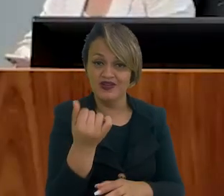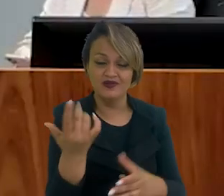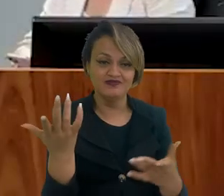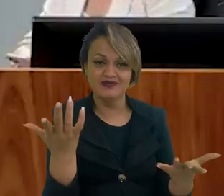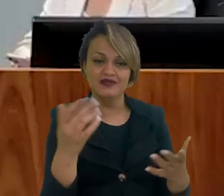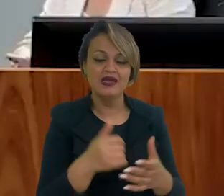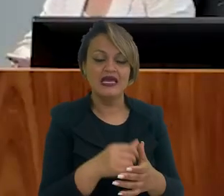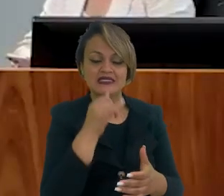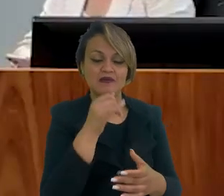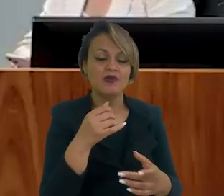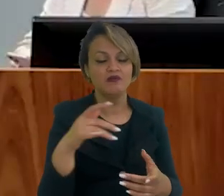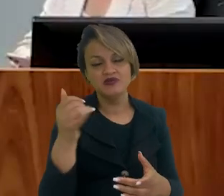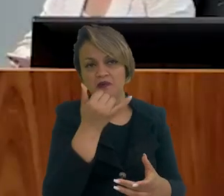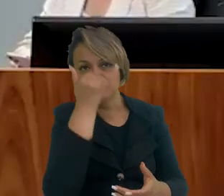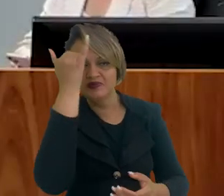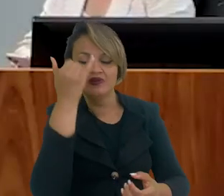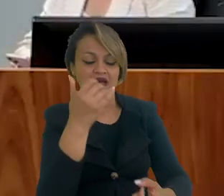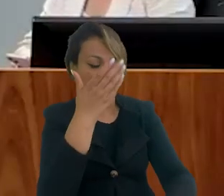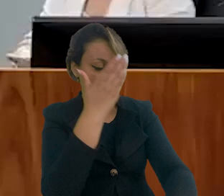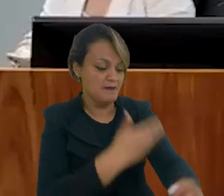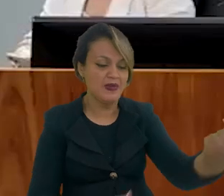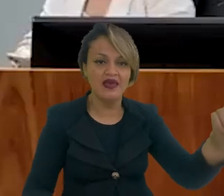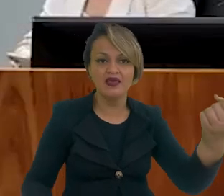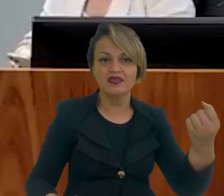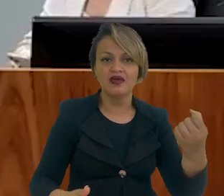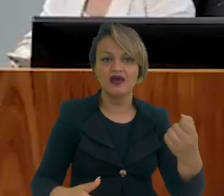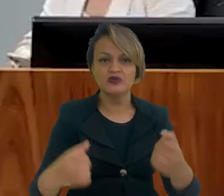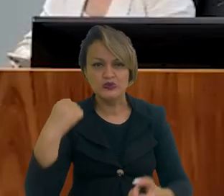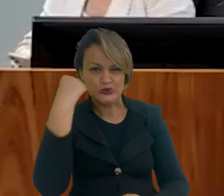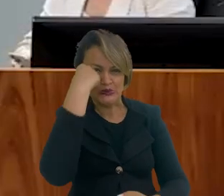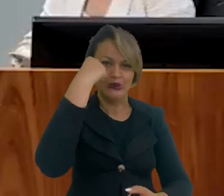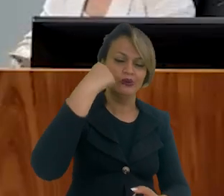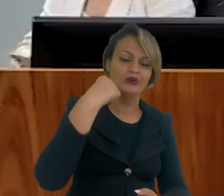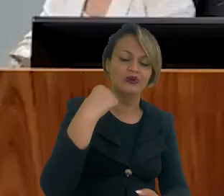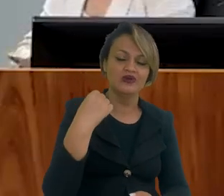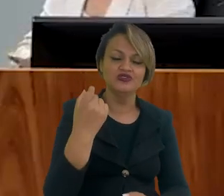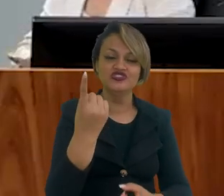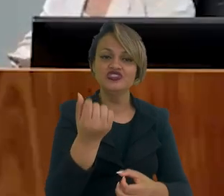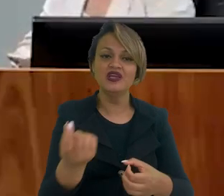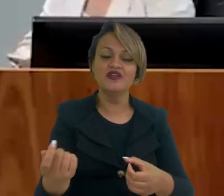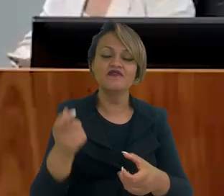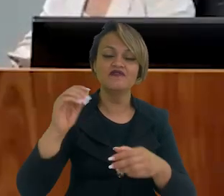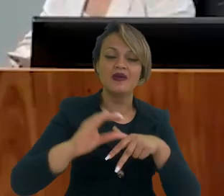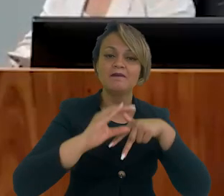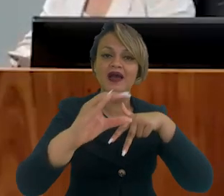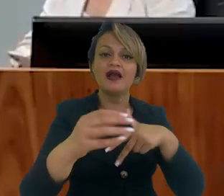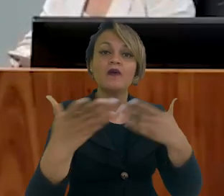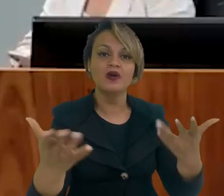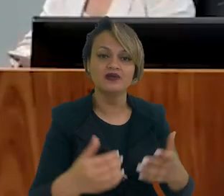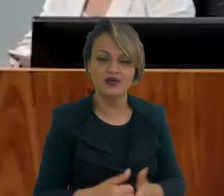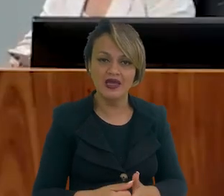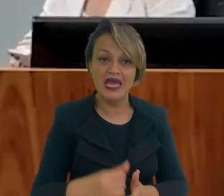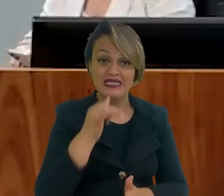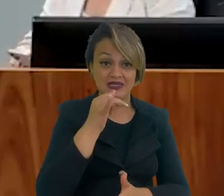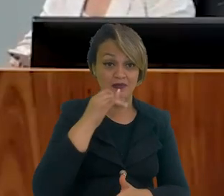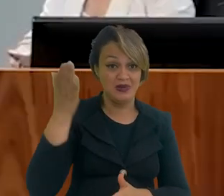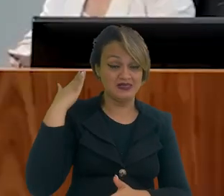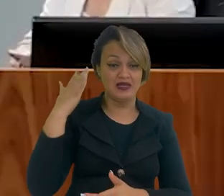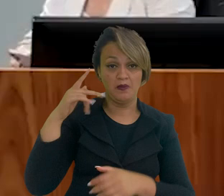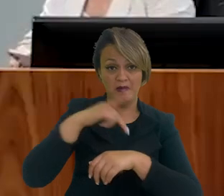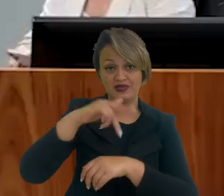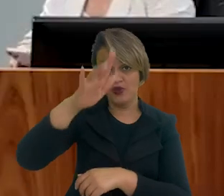que vale uma vida né Quanto que vale uma perna amputada um soco